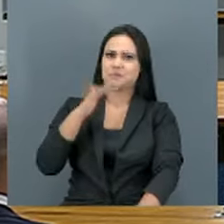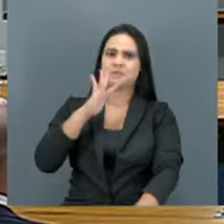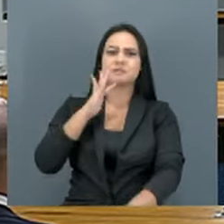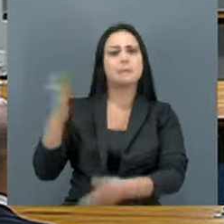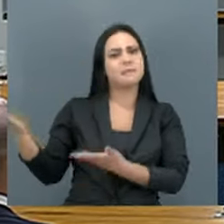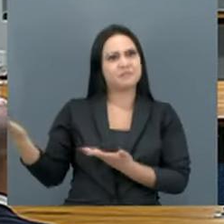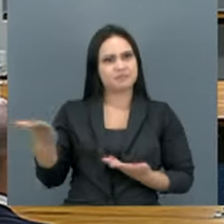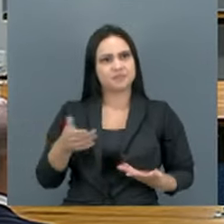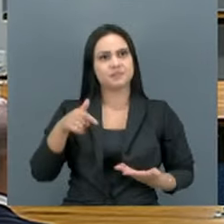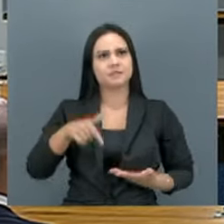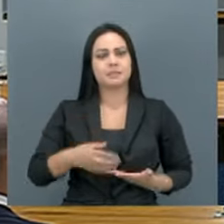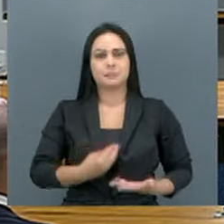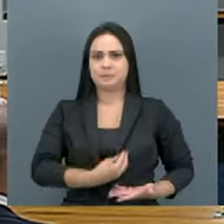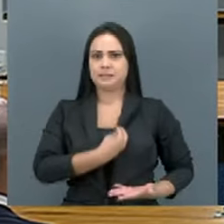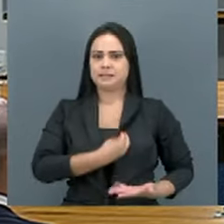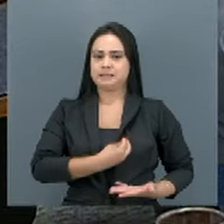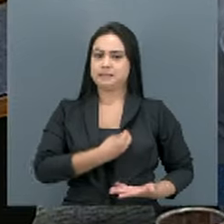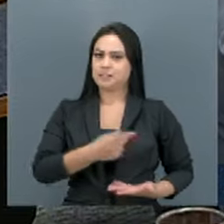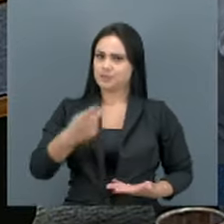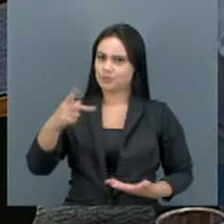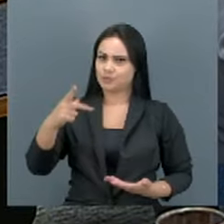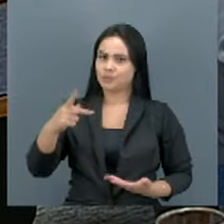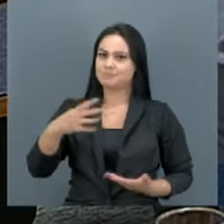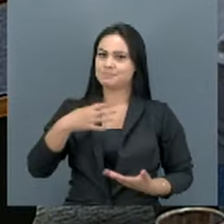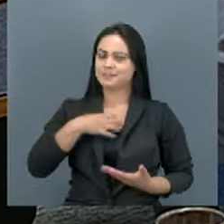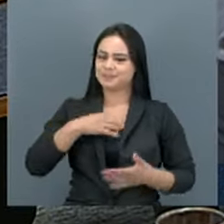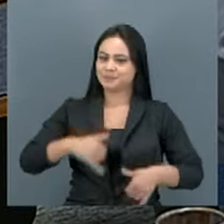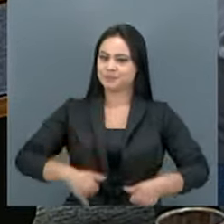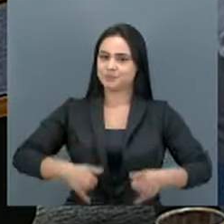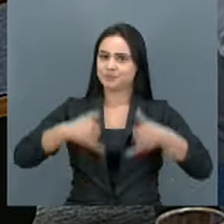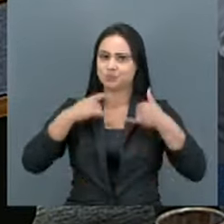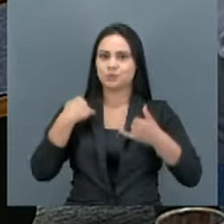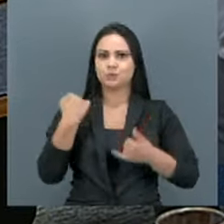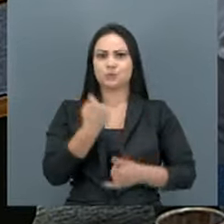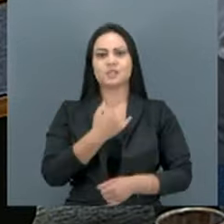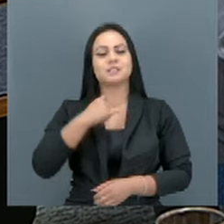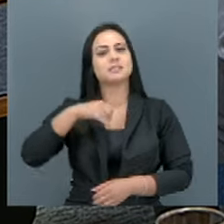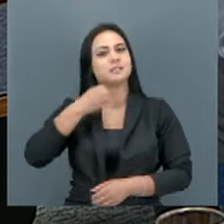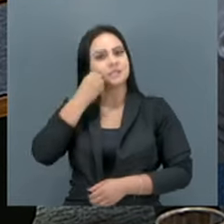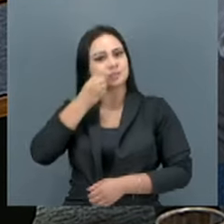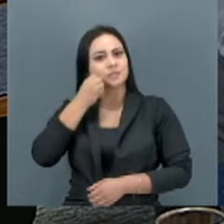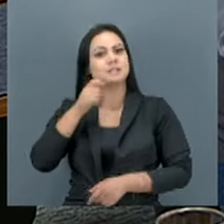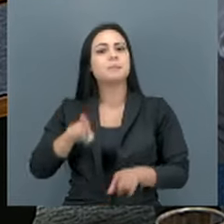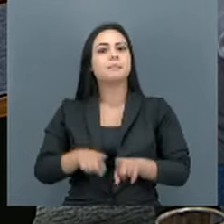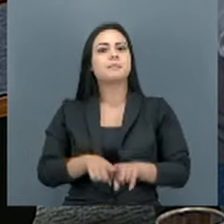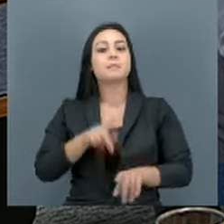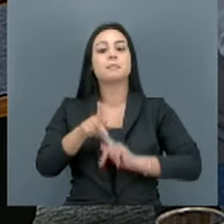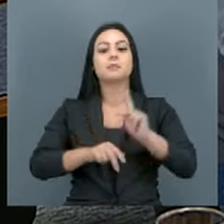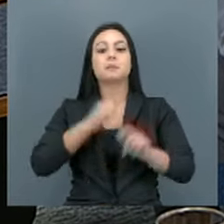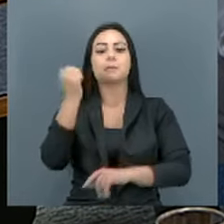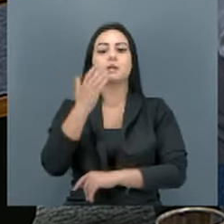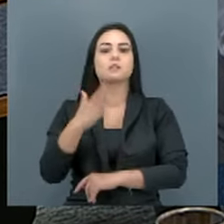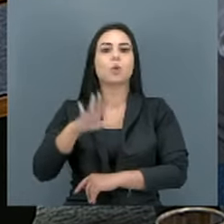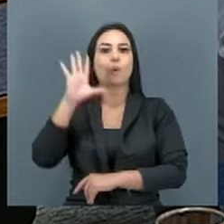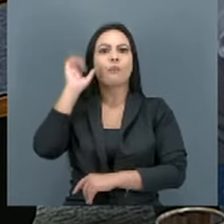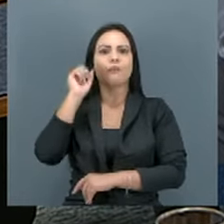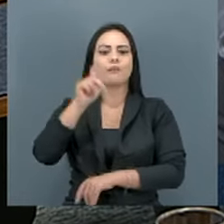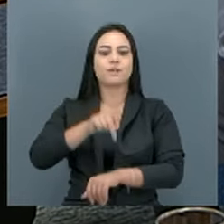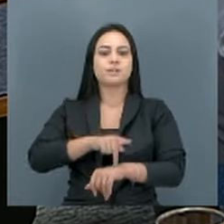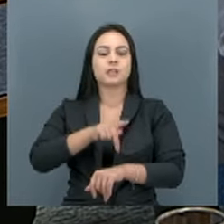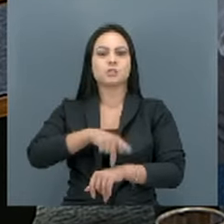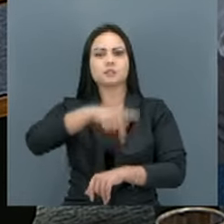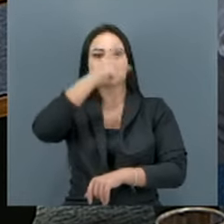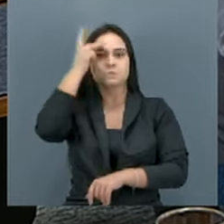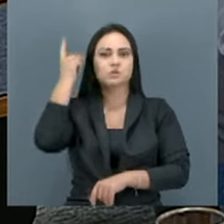Arnaldo. Sua presença, com certeza, enche muito de orgulho todos nós, senadores, e certamente o povo brasileiro que quer ouvir a verdade daqueles que